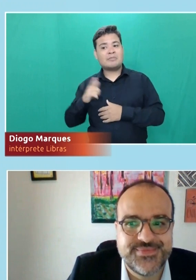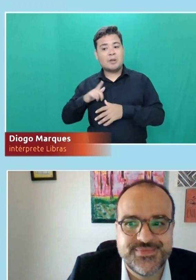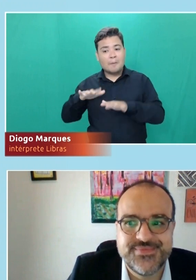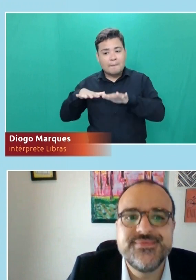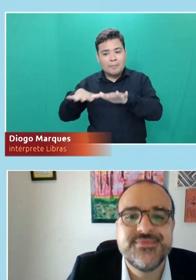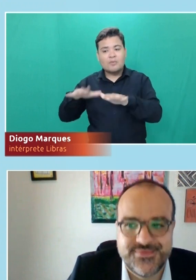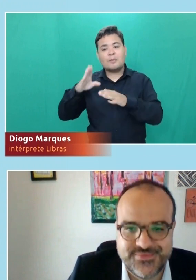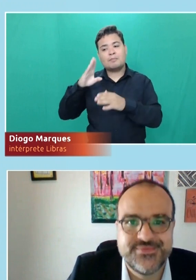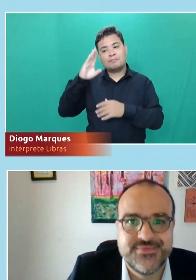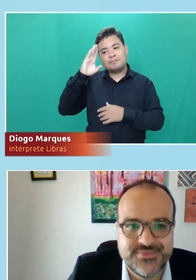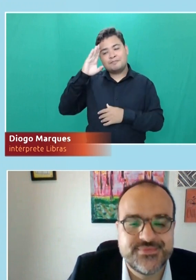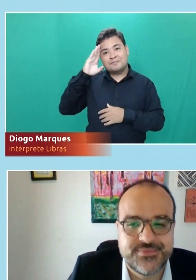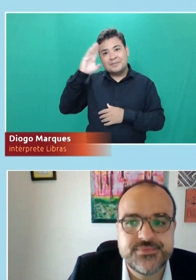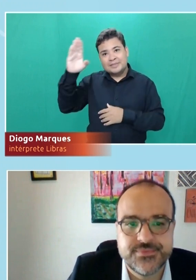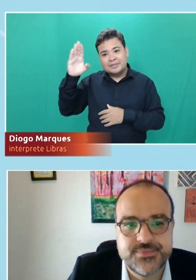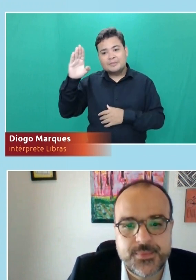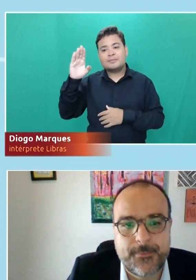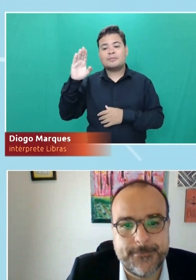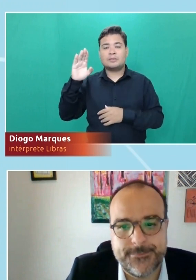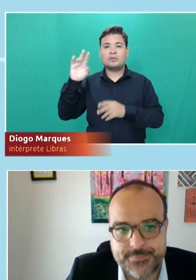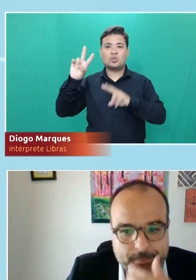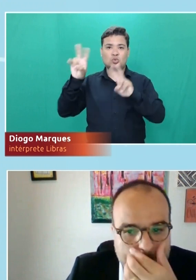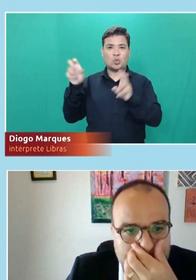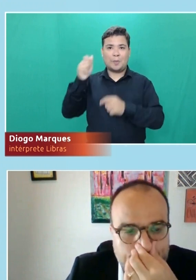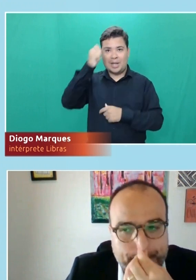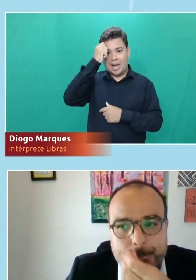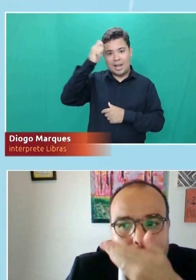Alexandre de Moraes, eu estou citando ele, mas não só com ele,